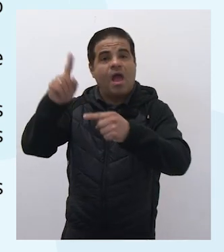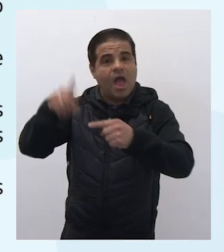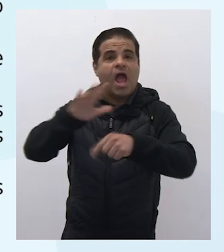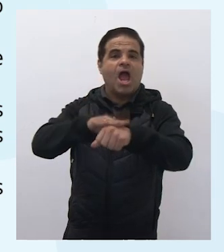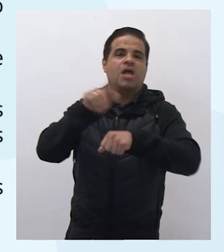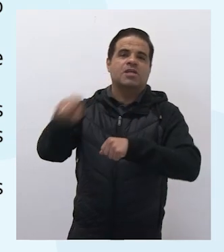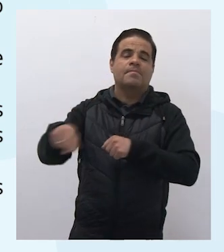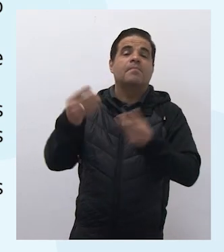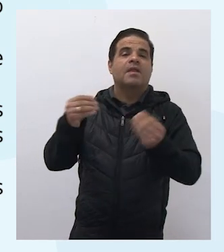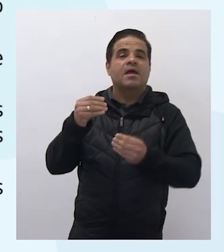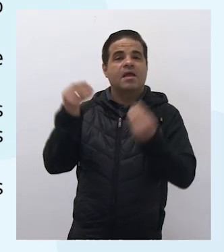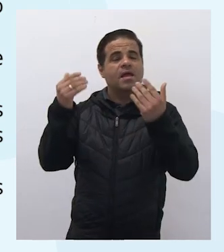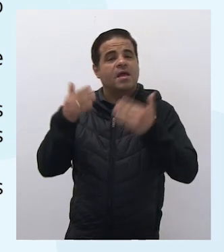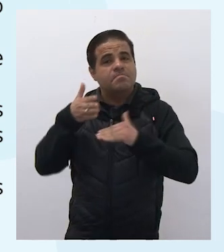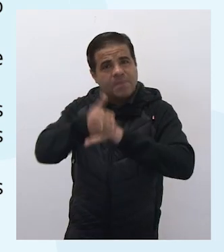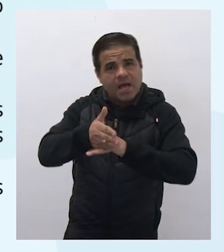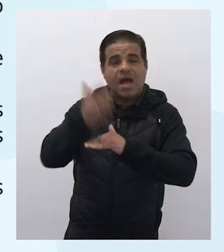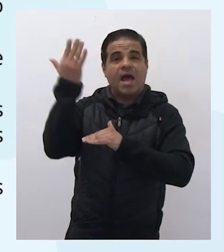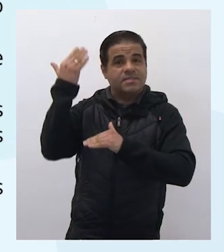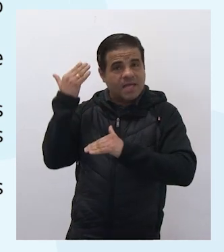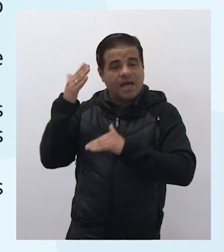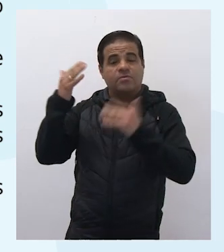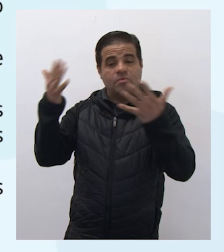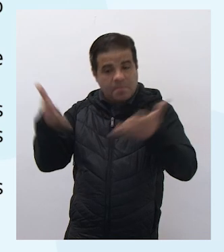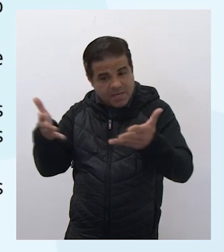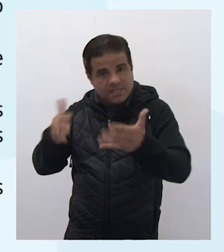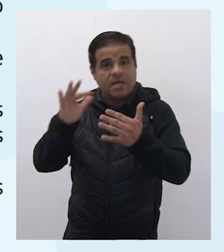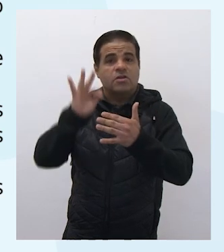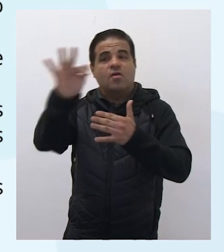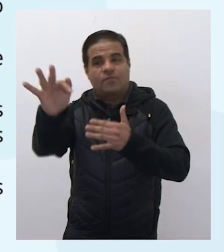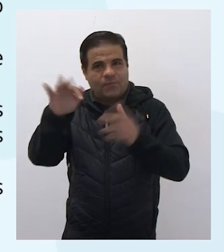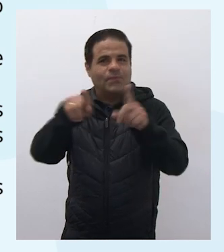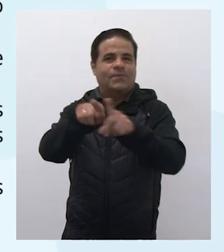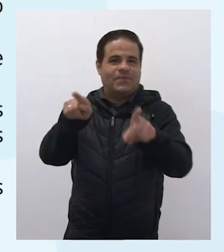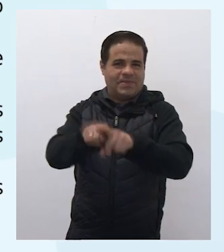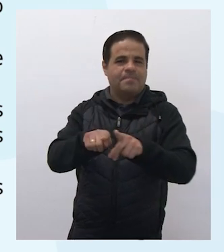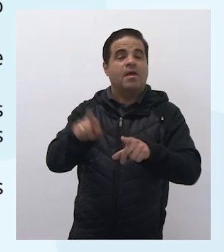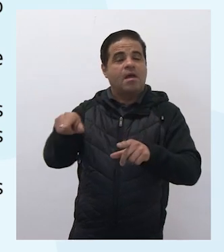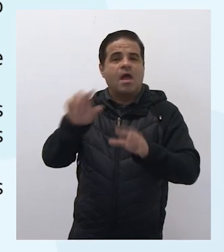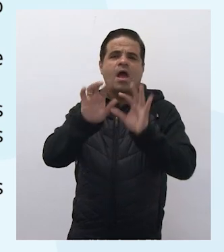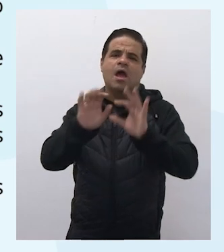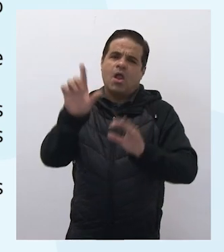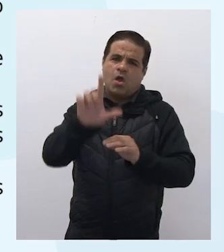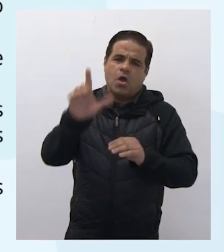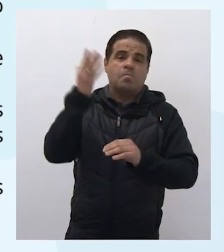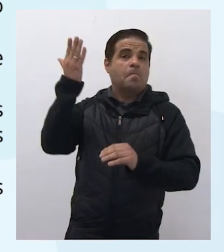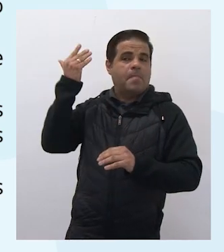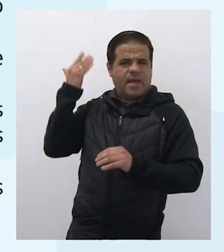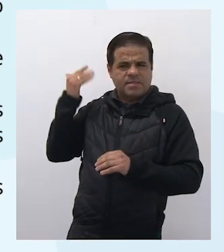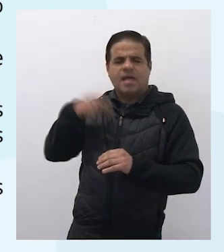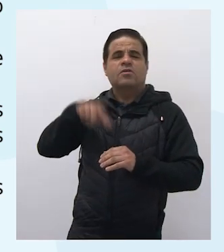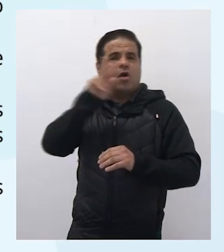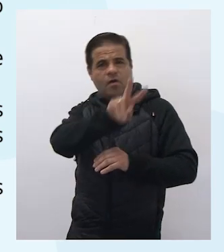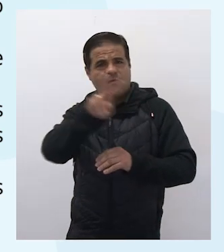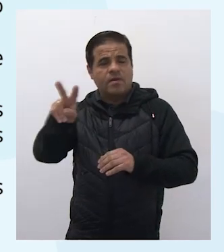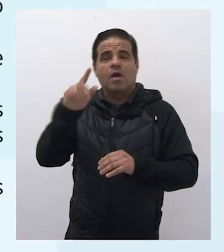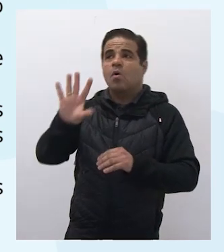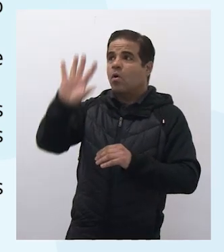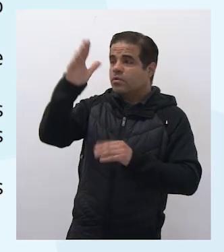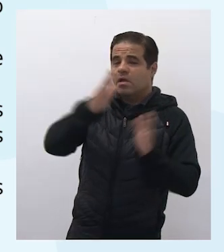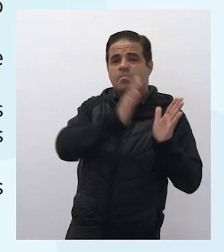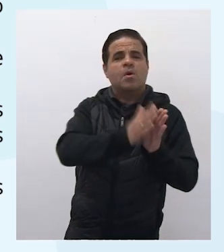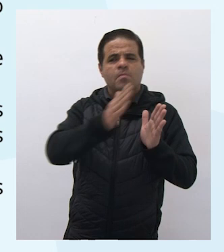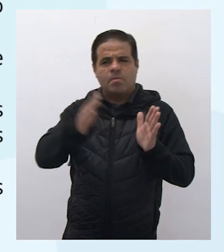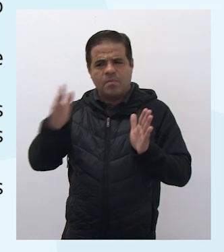chamado assim para contemplar passado, presente e futuro. Então, obviamente, no passado a gente vai ver o que já aconteceu, as